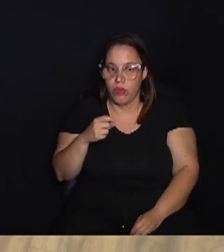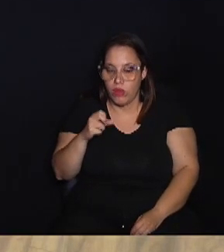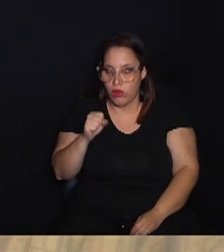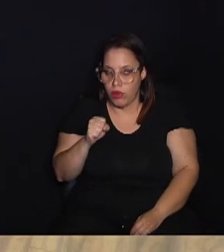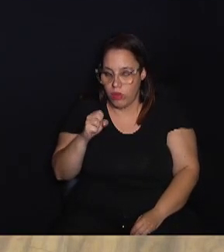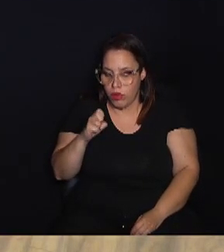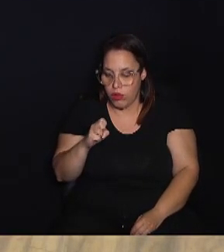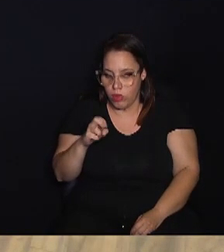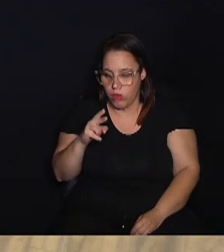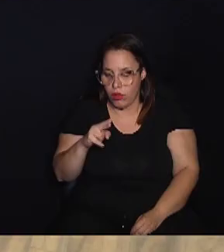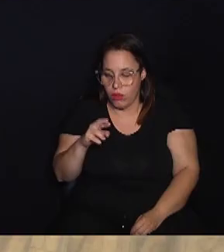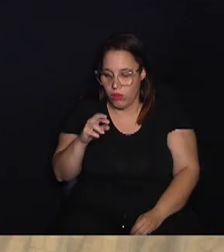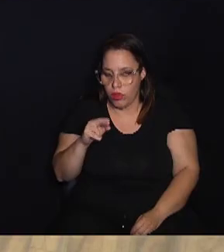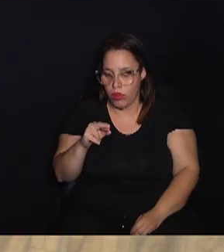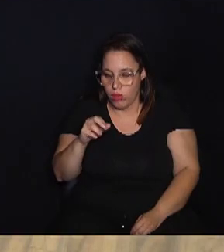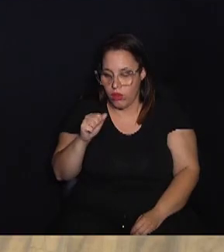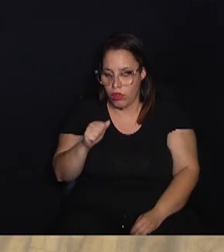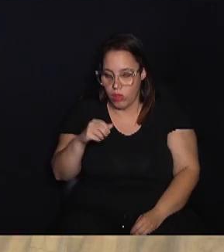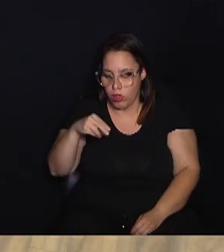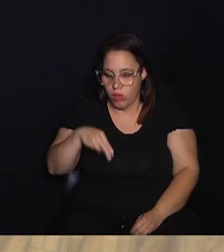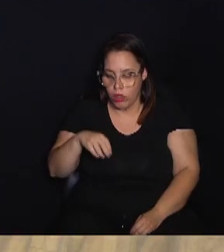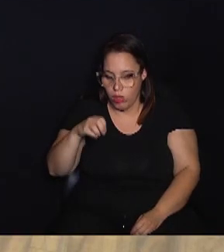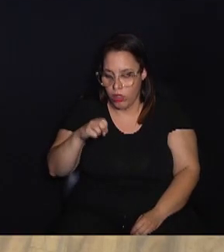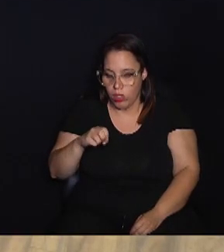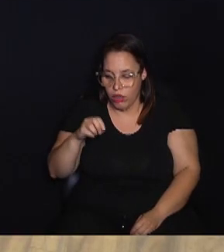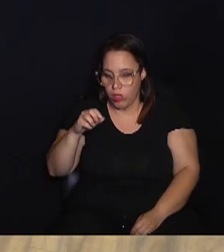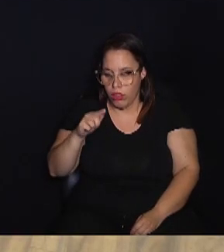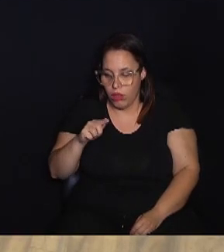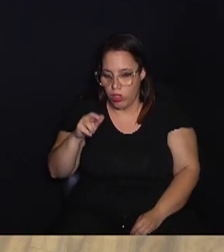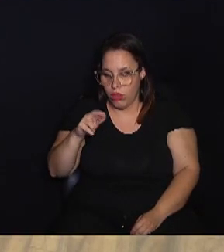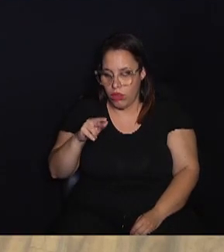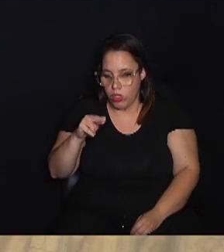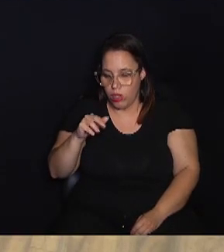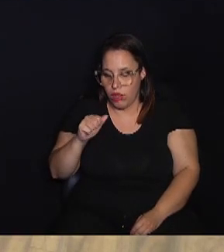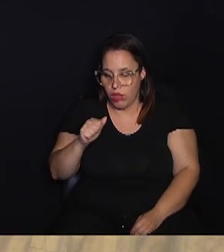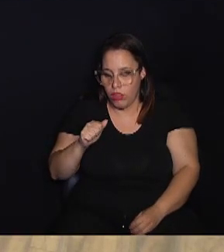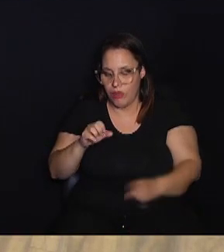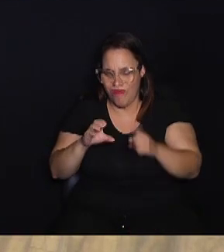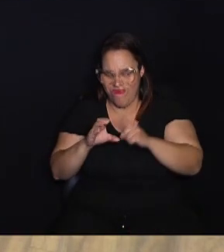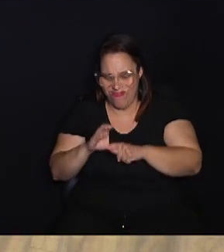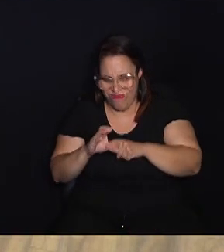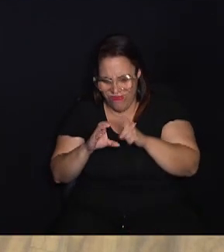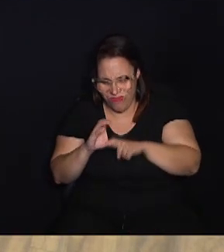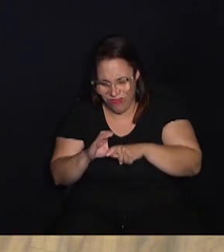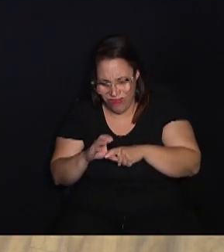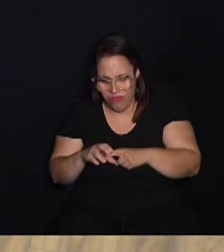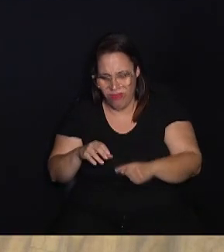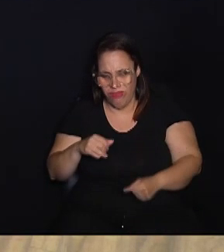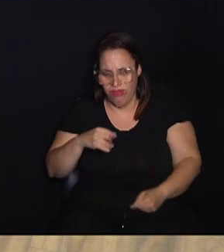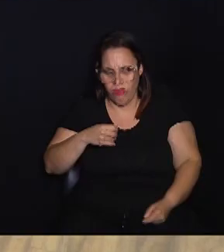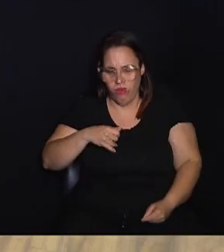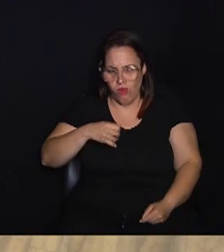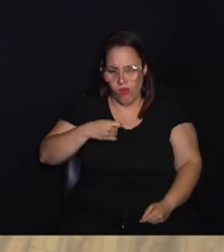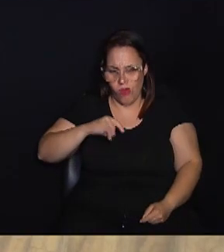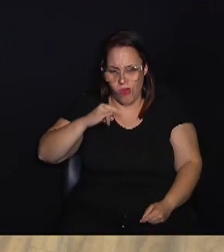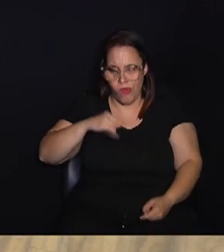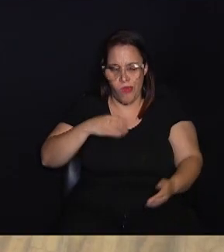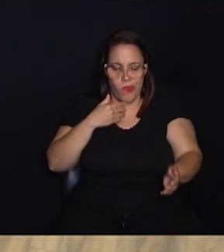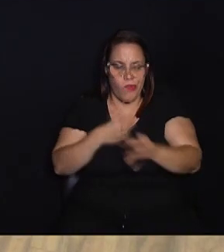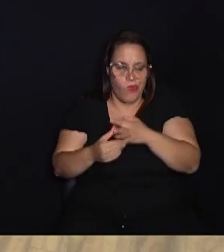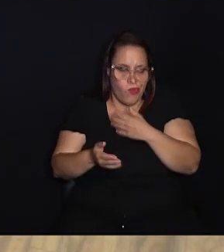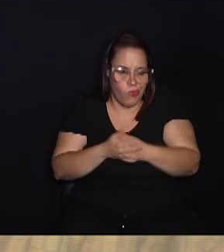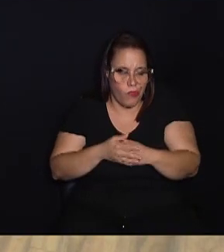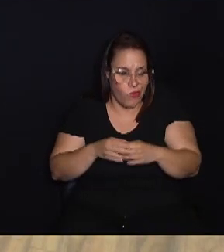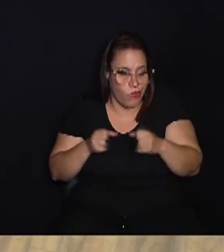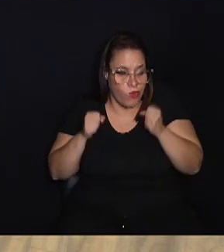aqui no estado de São Paulo, um congresso sobre dependências, vícios, uso de álcool e outras drogas. Qual que é a expectativa? O